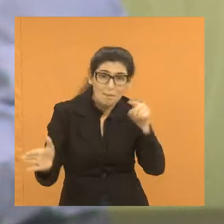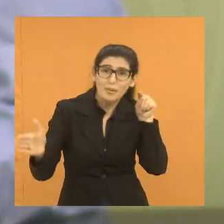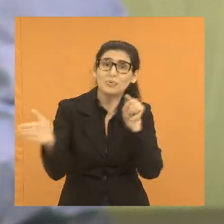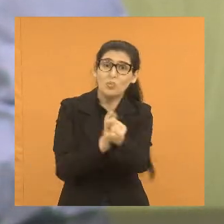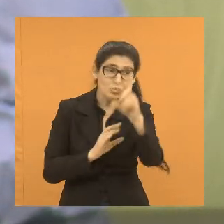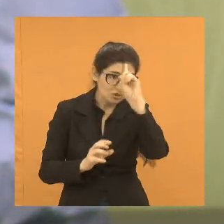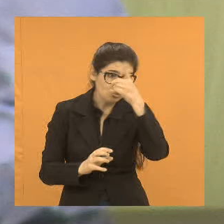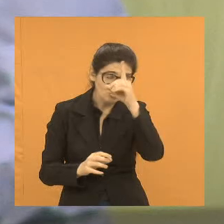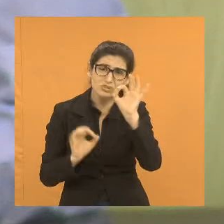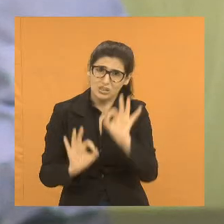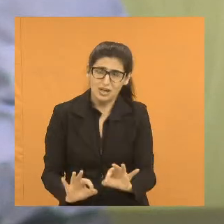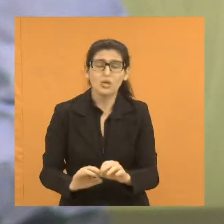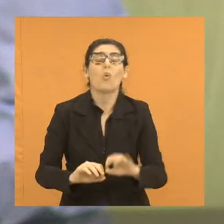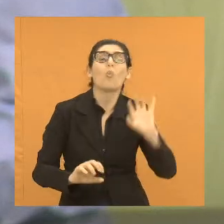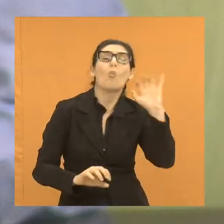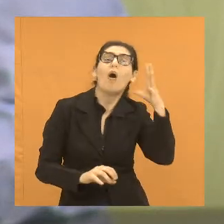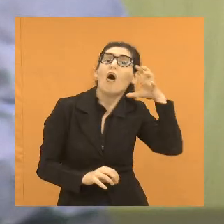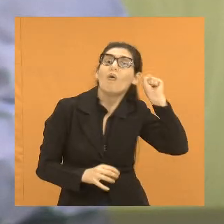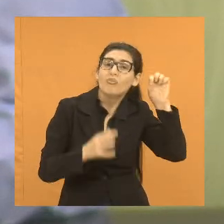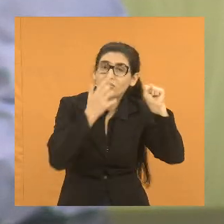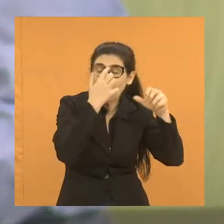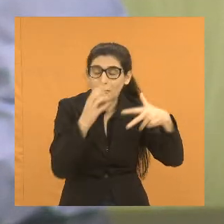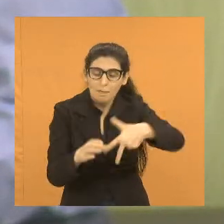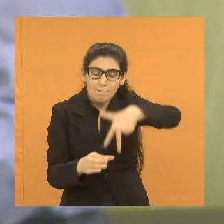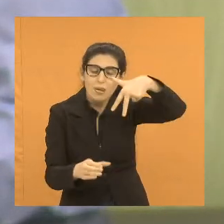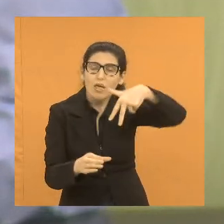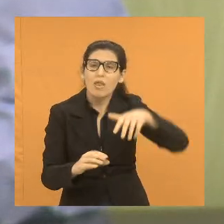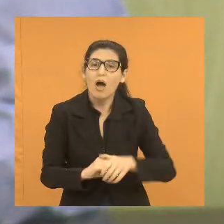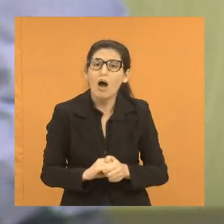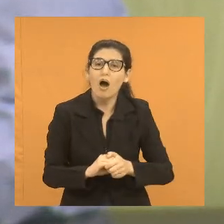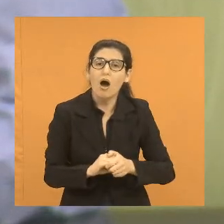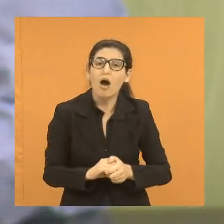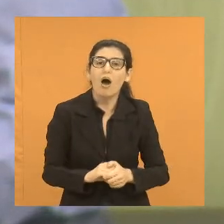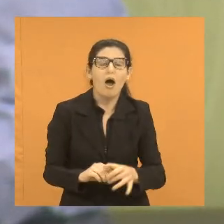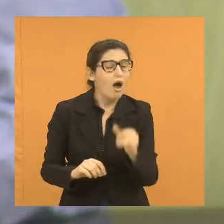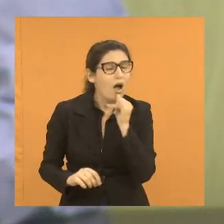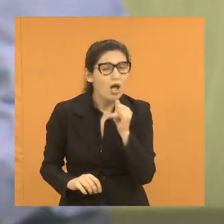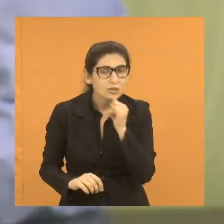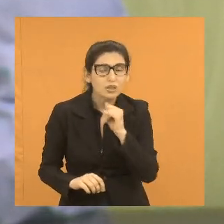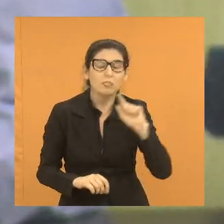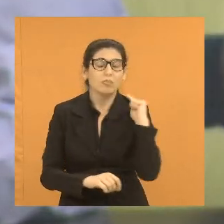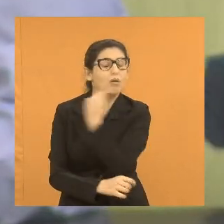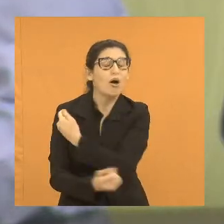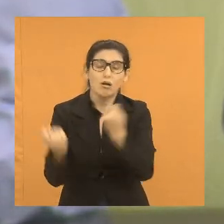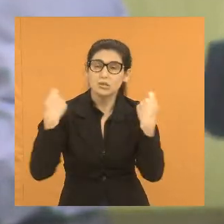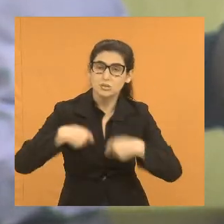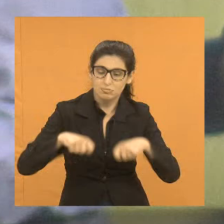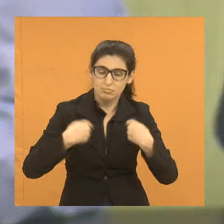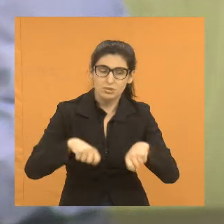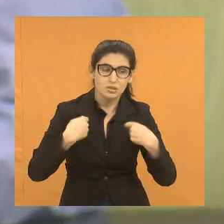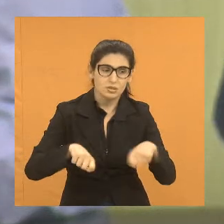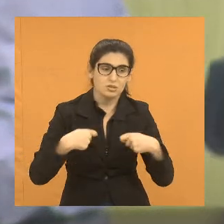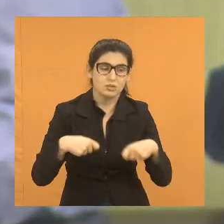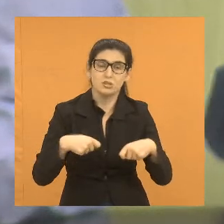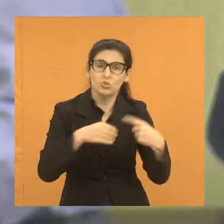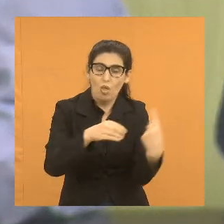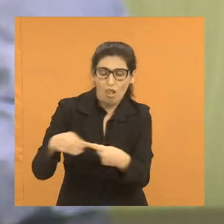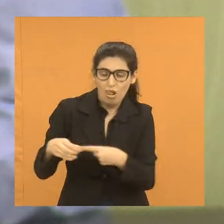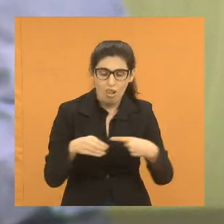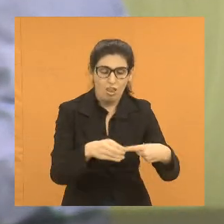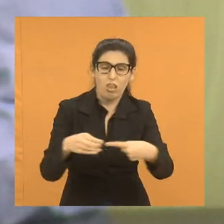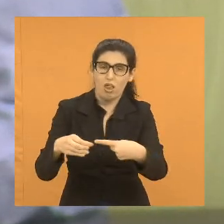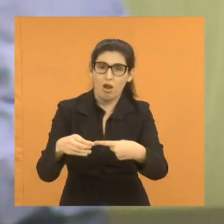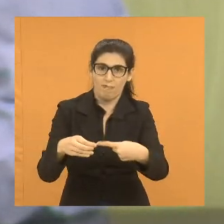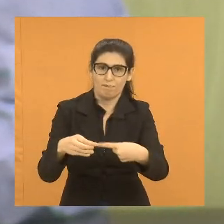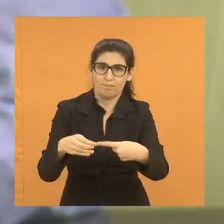solicitações. Quando vocês ouvirem isso no plenário, vocês têm o exemplo de que a gente precisa na central mesmo, né?